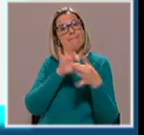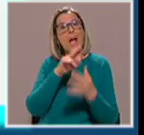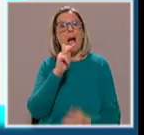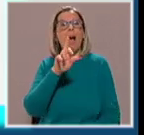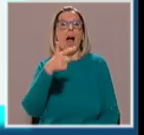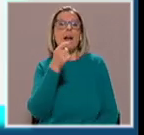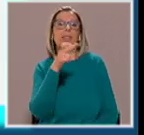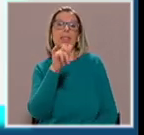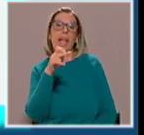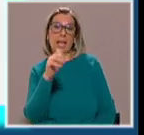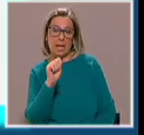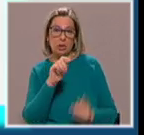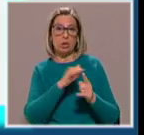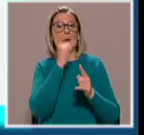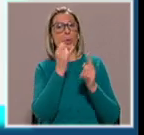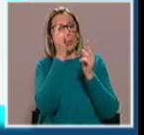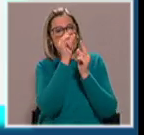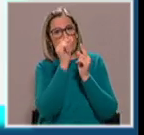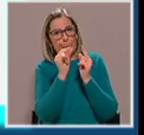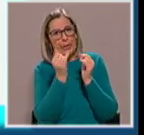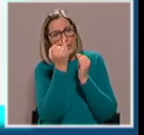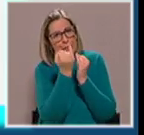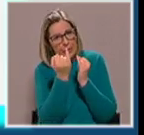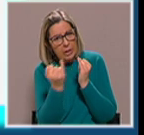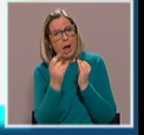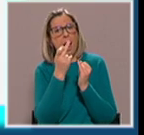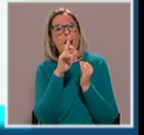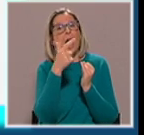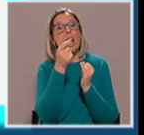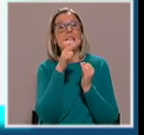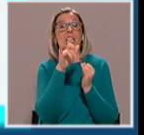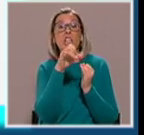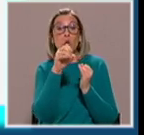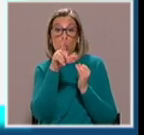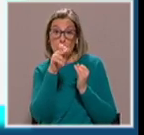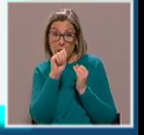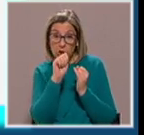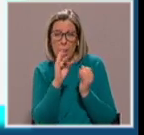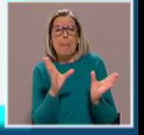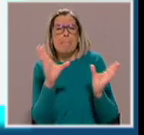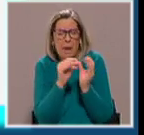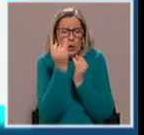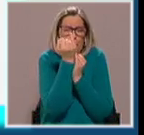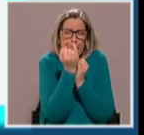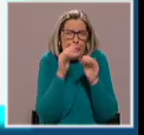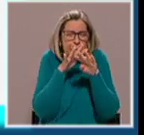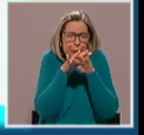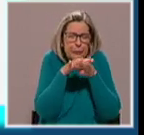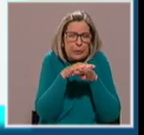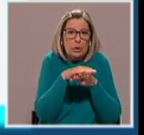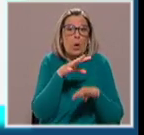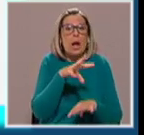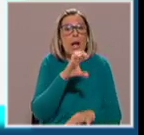dividem-se em arteríolas que, por sua vez, se ramificam em vasos muito finos que contactam diretamente com